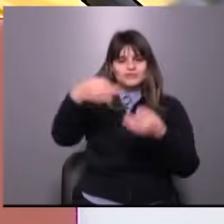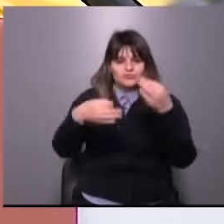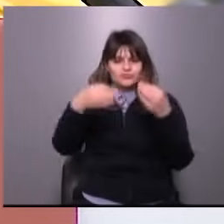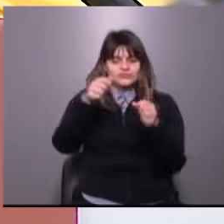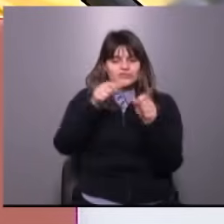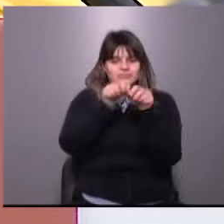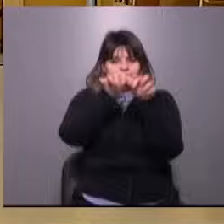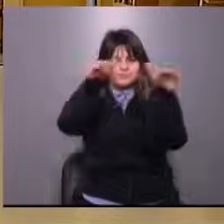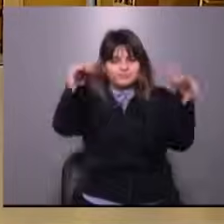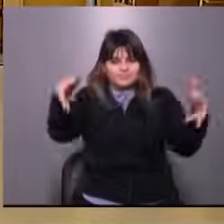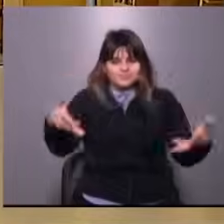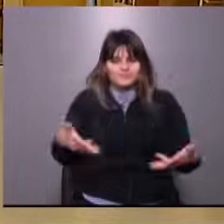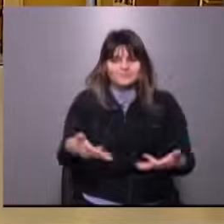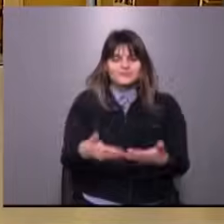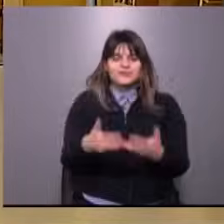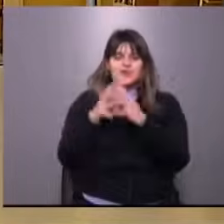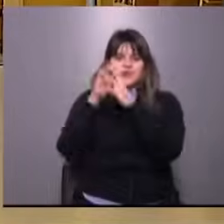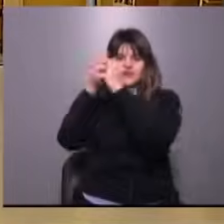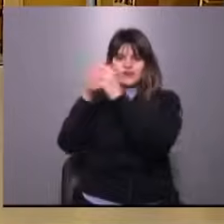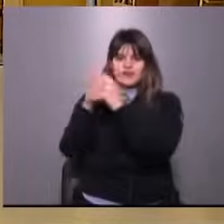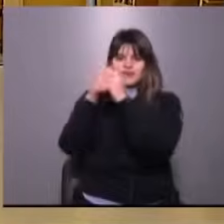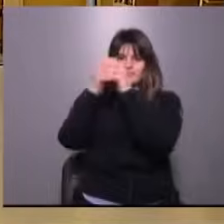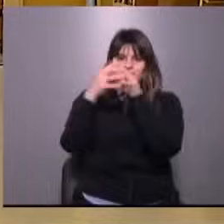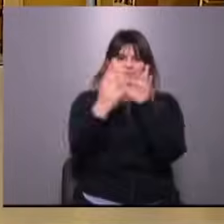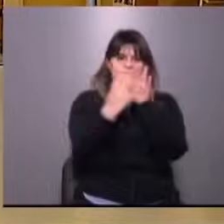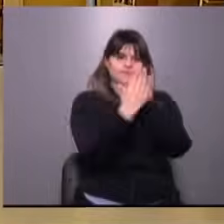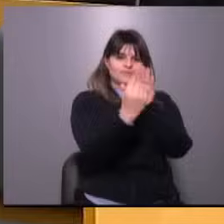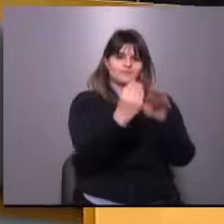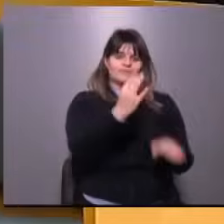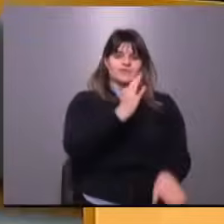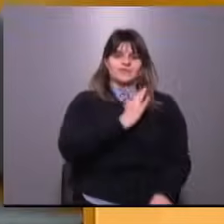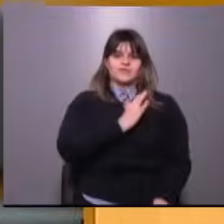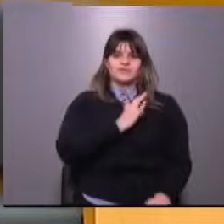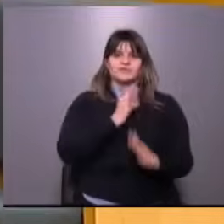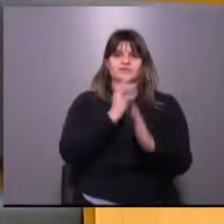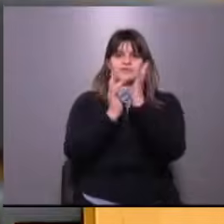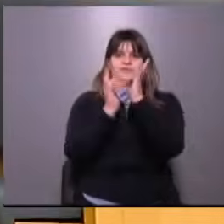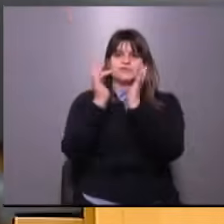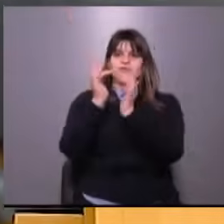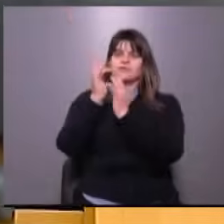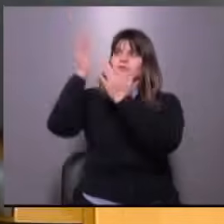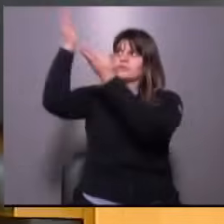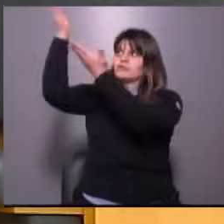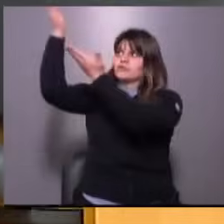obras de paz e de justiça, oremos.